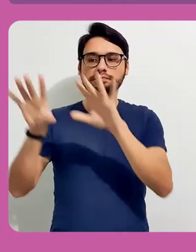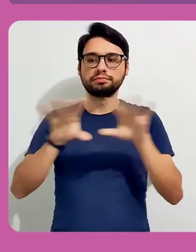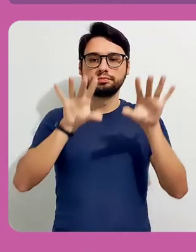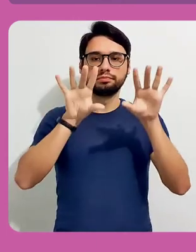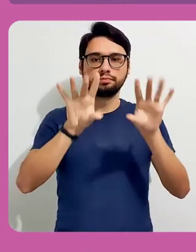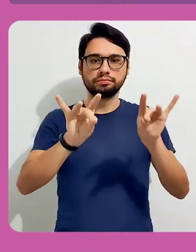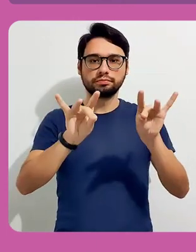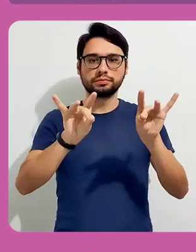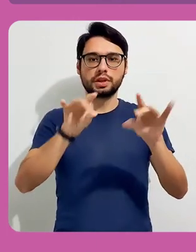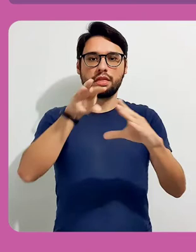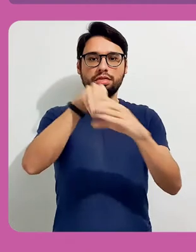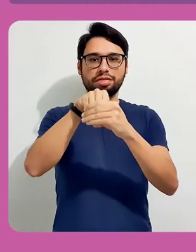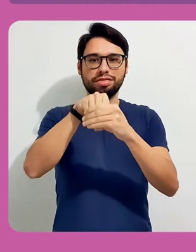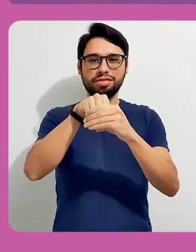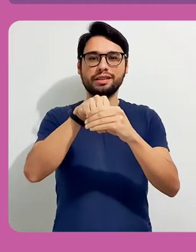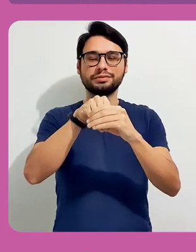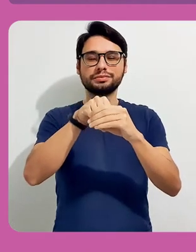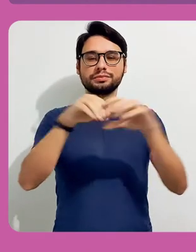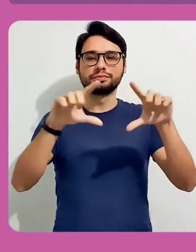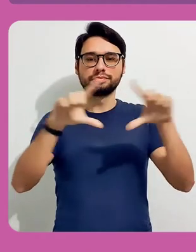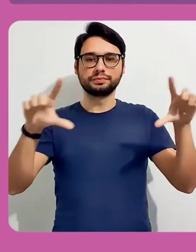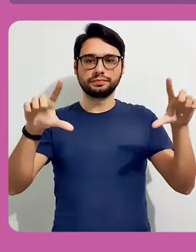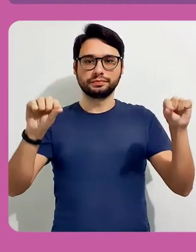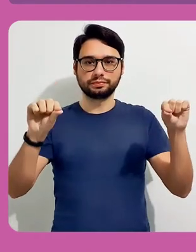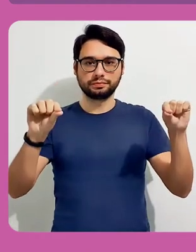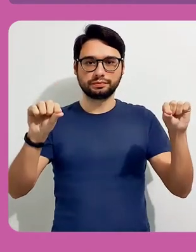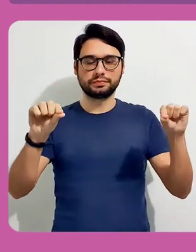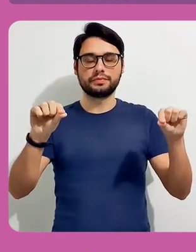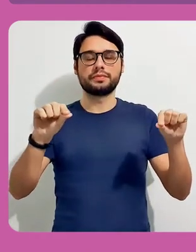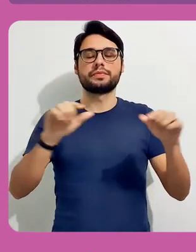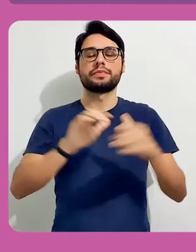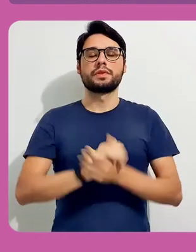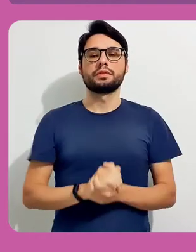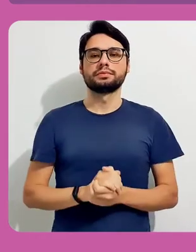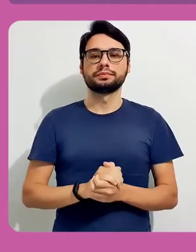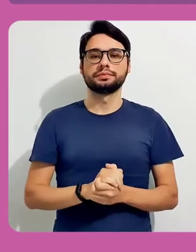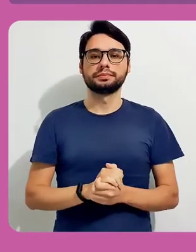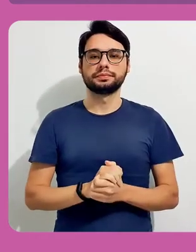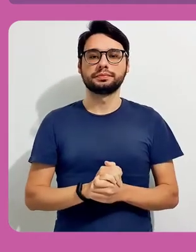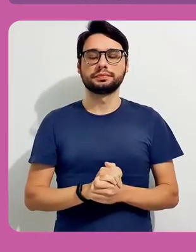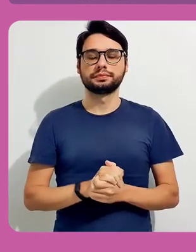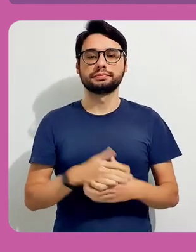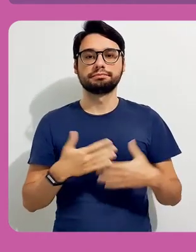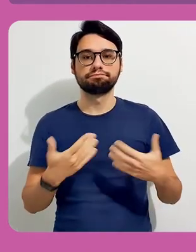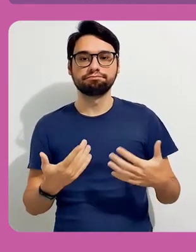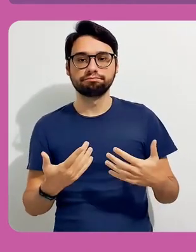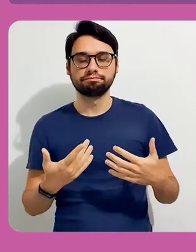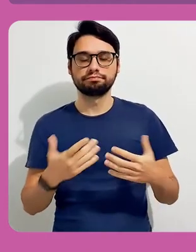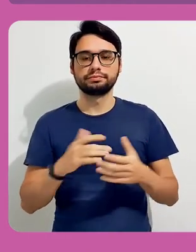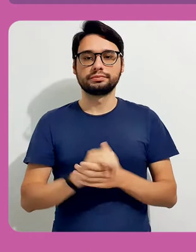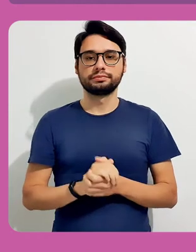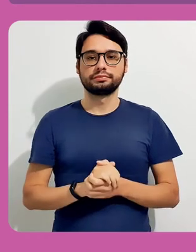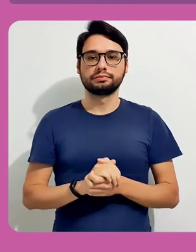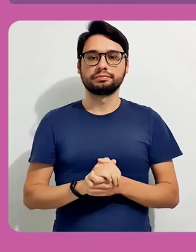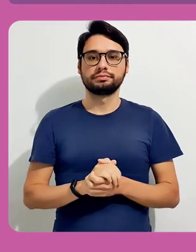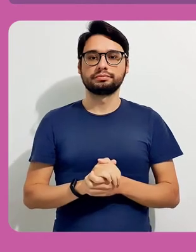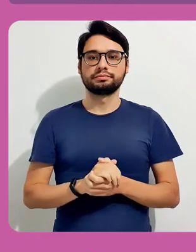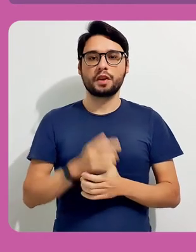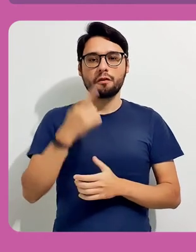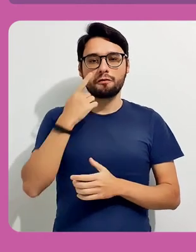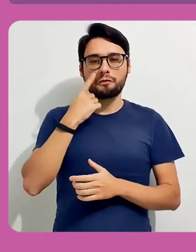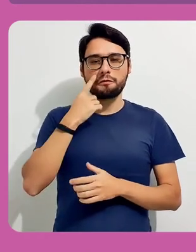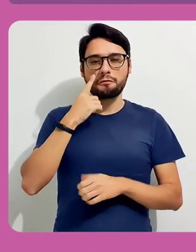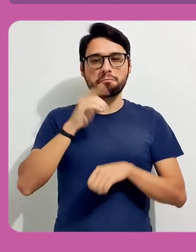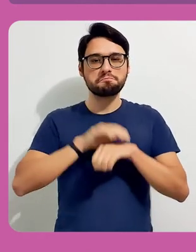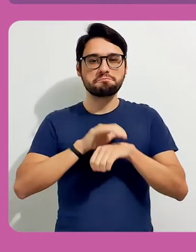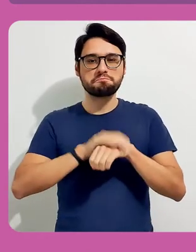esse pedacinho, copiei, Ctrl-C, joguei lá nele, Ctrl-V, dei continuidade. Aí